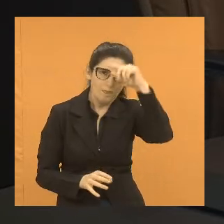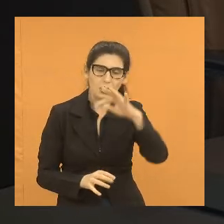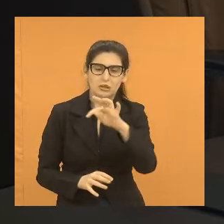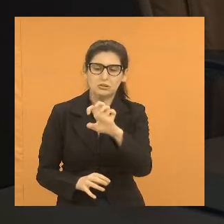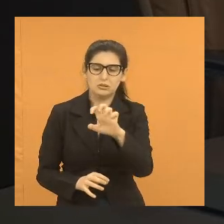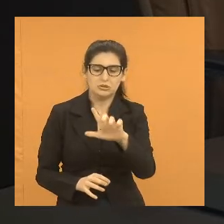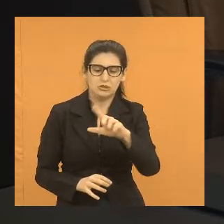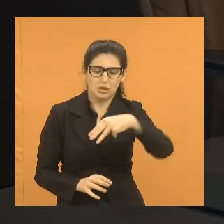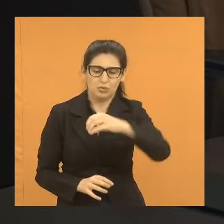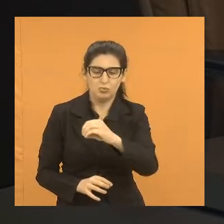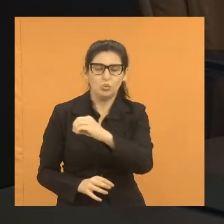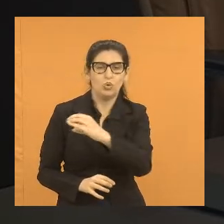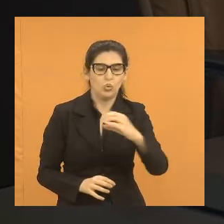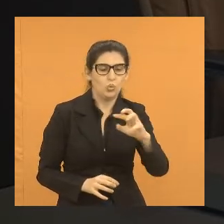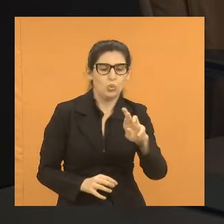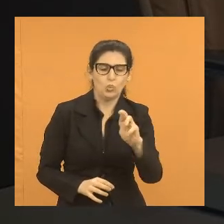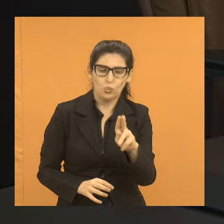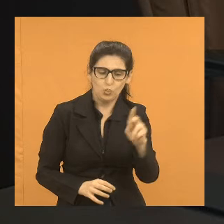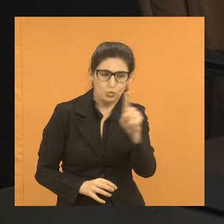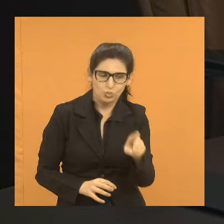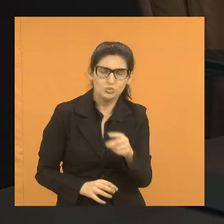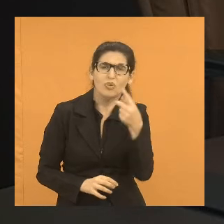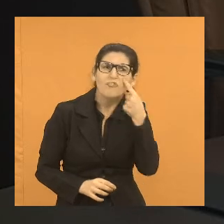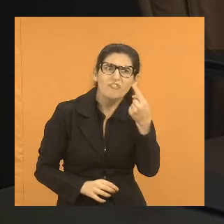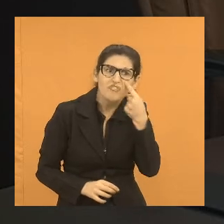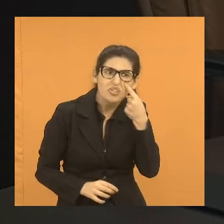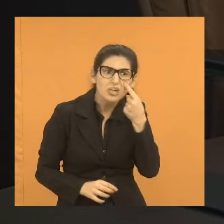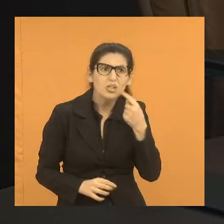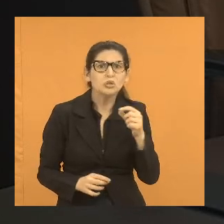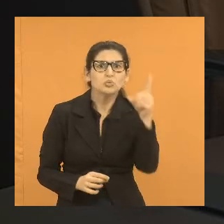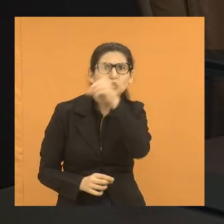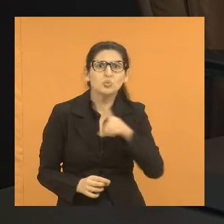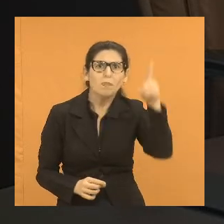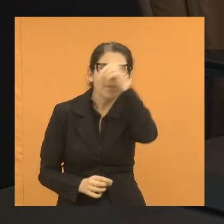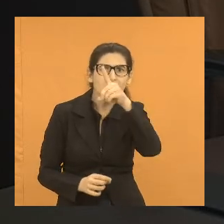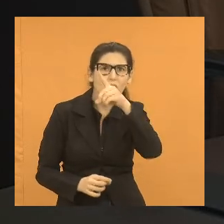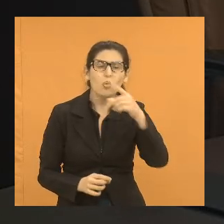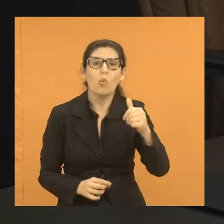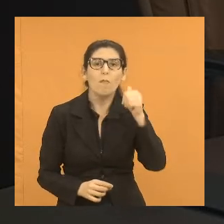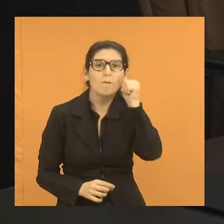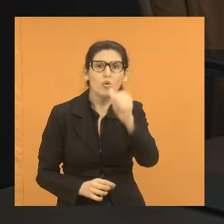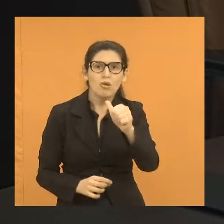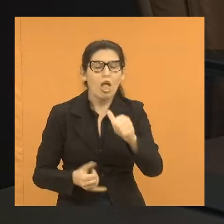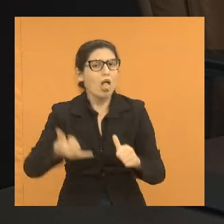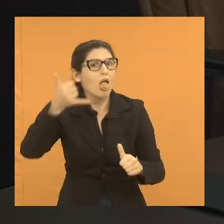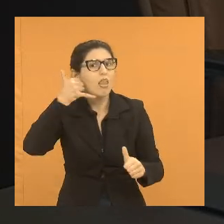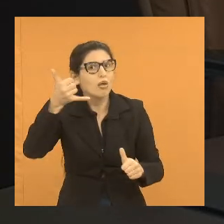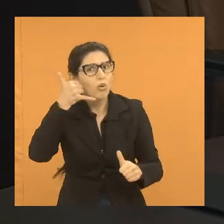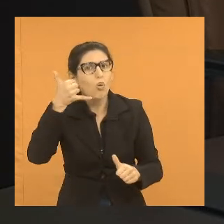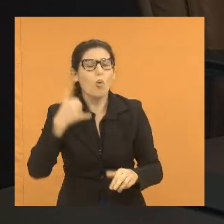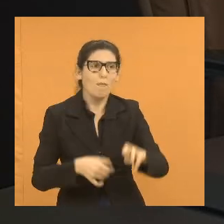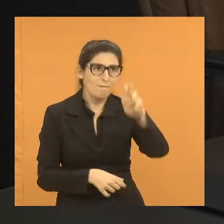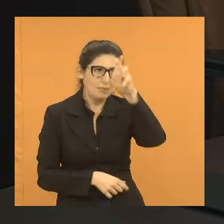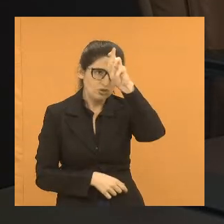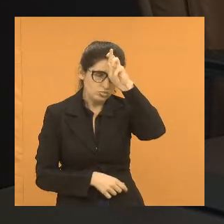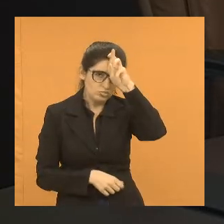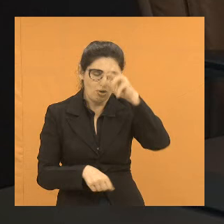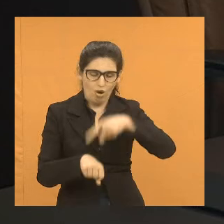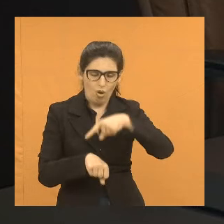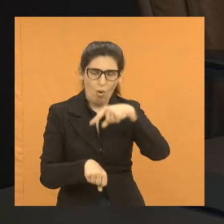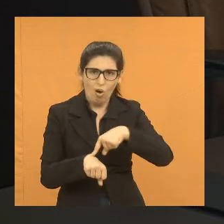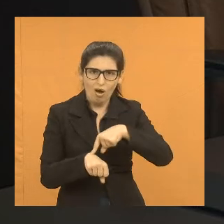eu vi, e foi num domingo, a munícipe me ligou, que estava desde ao meio-dia aqui, e ela